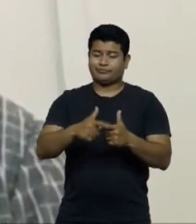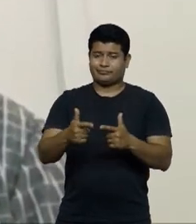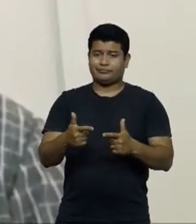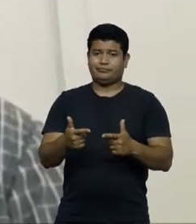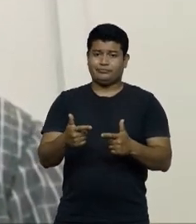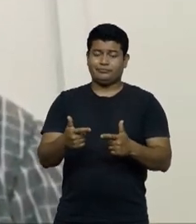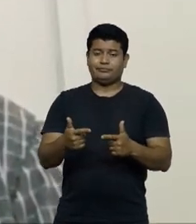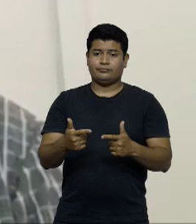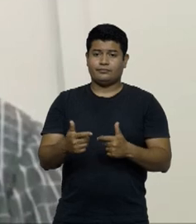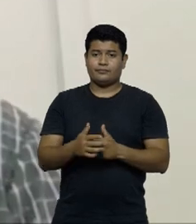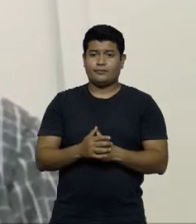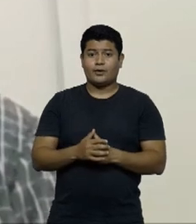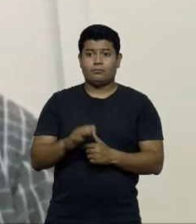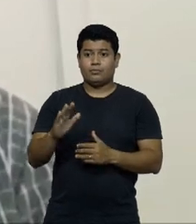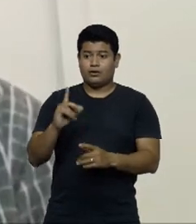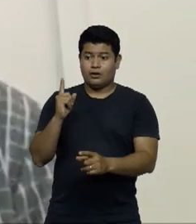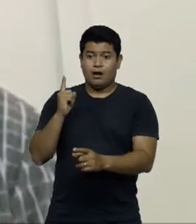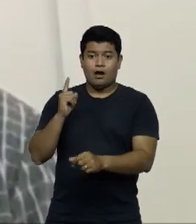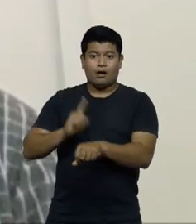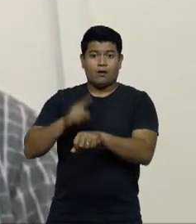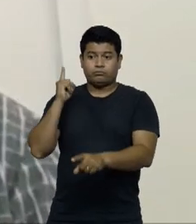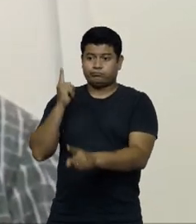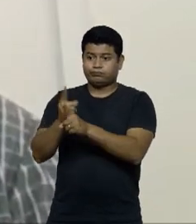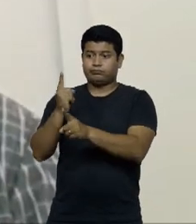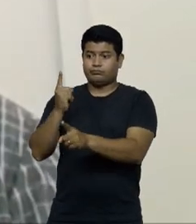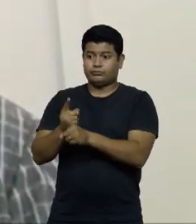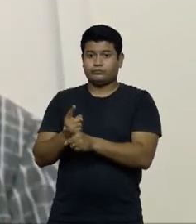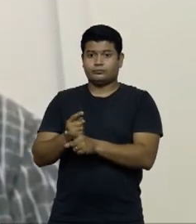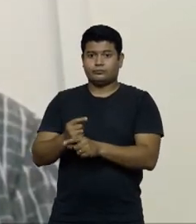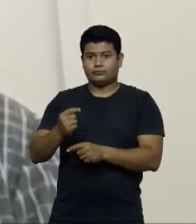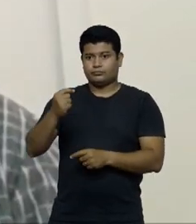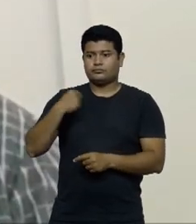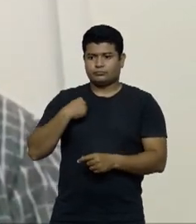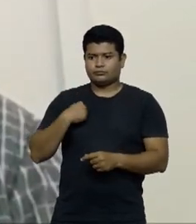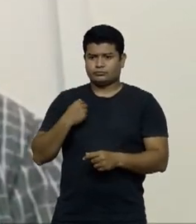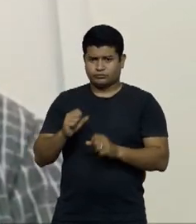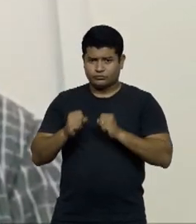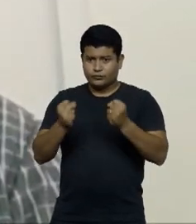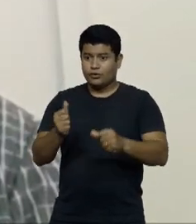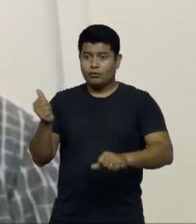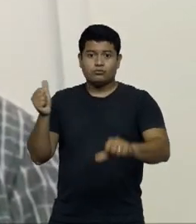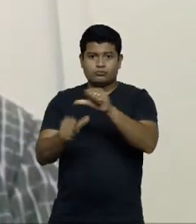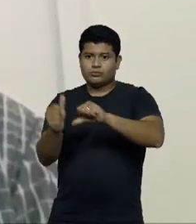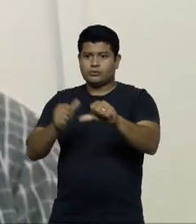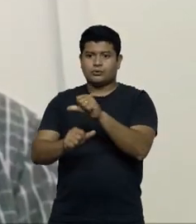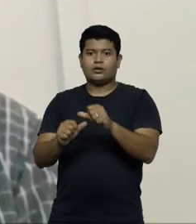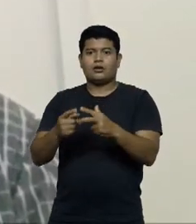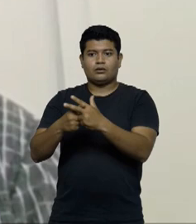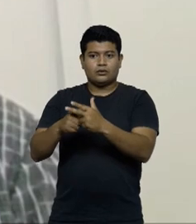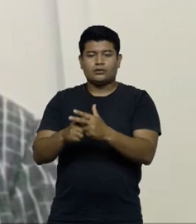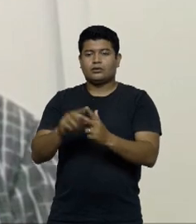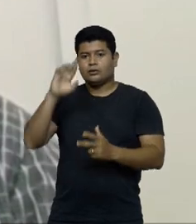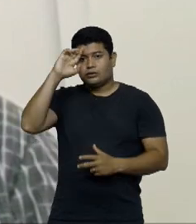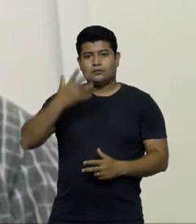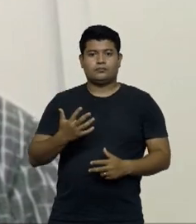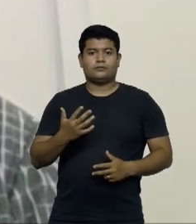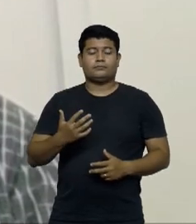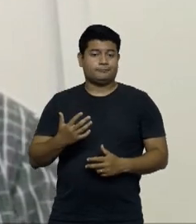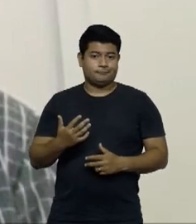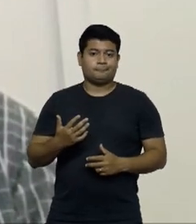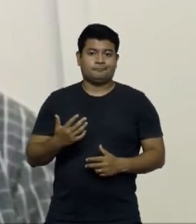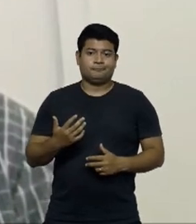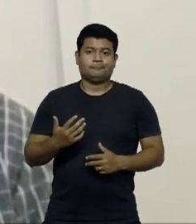que foram identificados foi procurado pelos de todos esses problemas então foi uma situação que